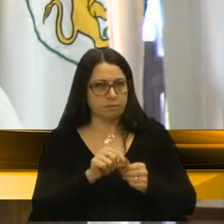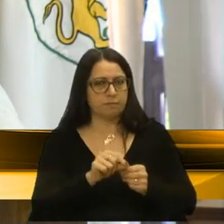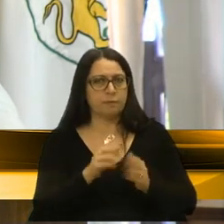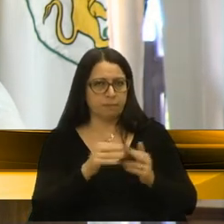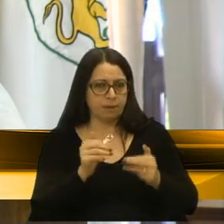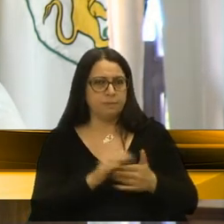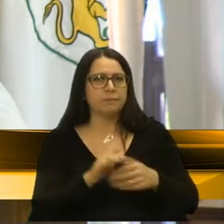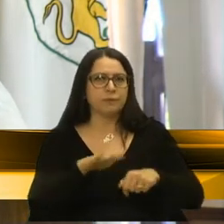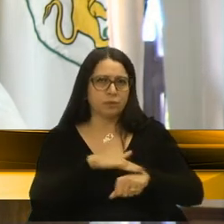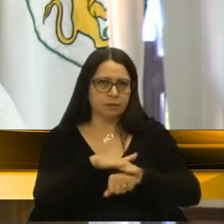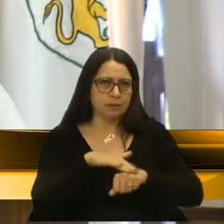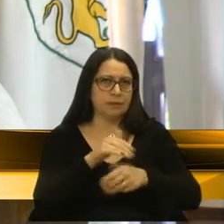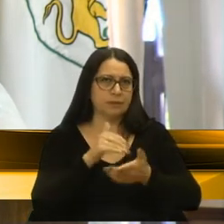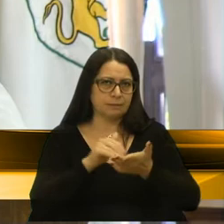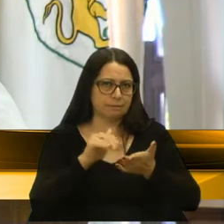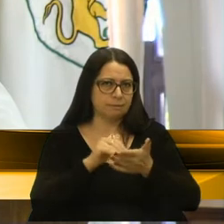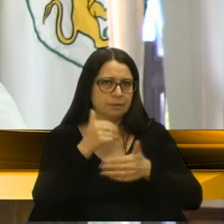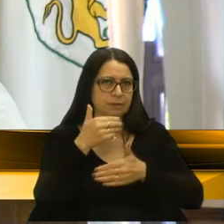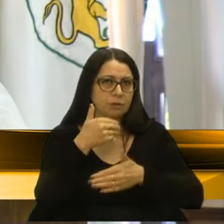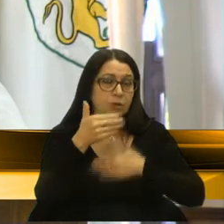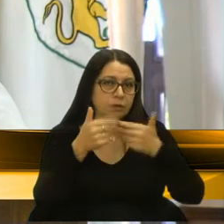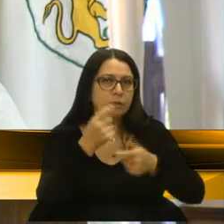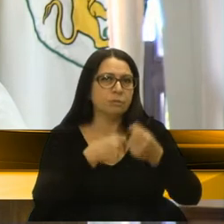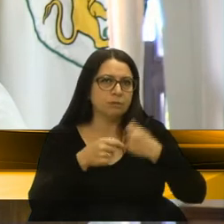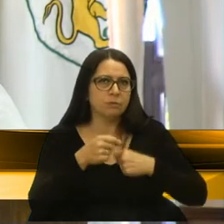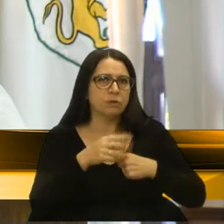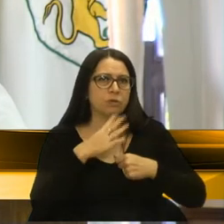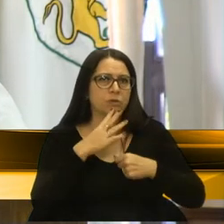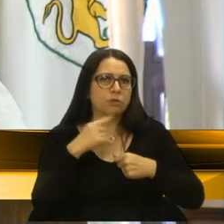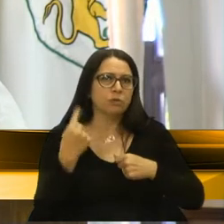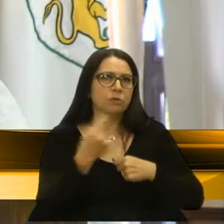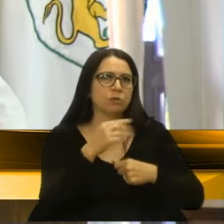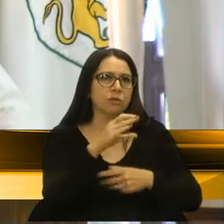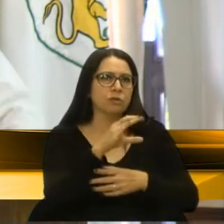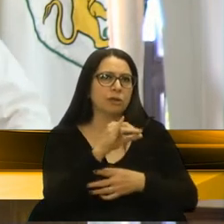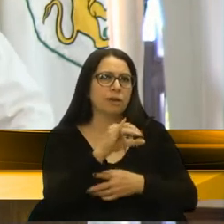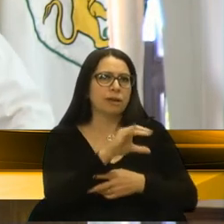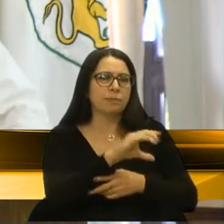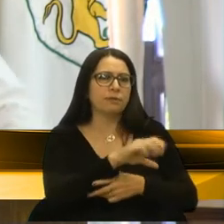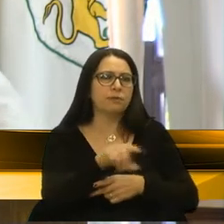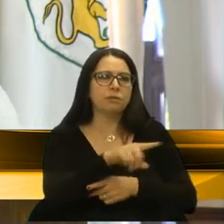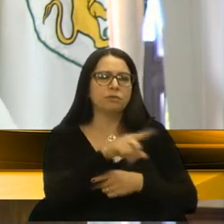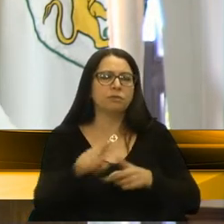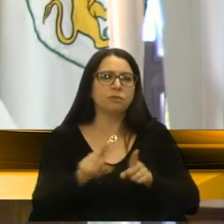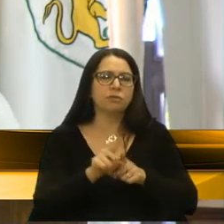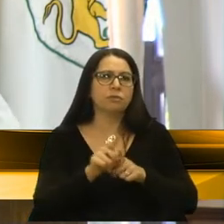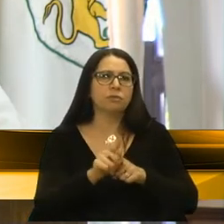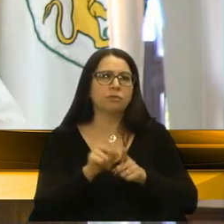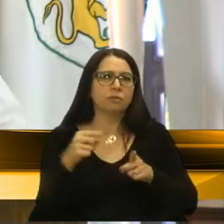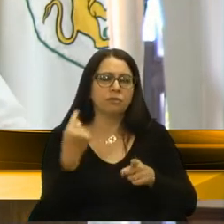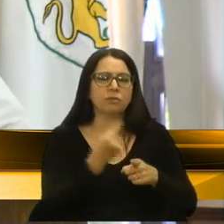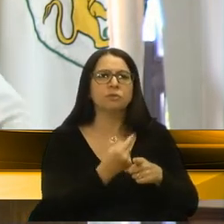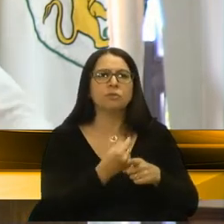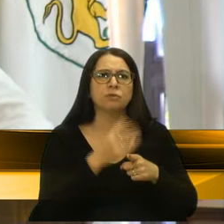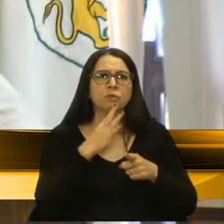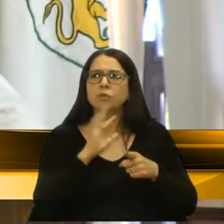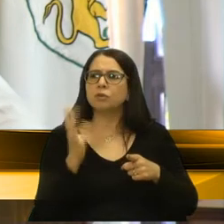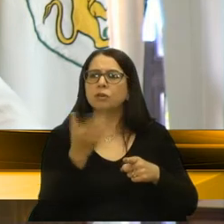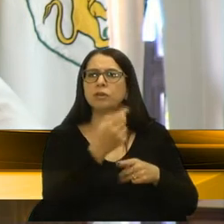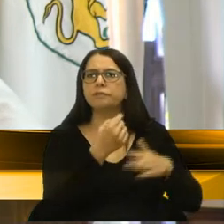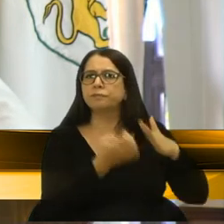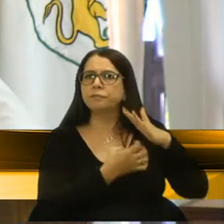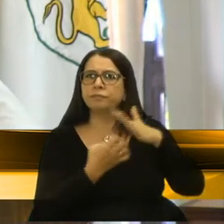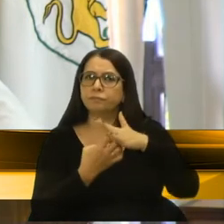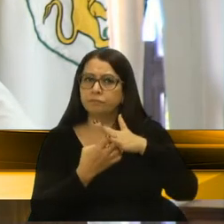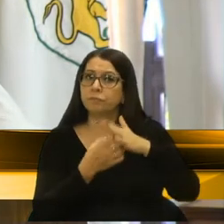Converse com o secretário de Desenvolvimento Econômico, ele que deve conhecer o pessoal da SIC, a SIC deve conhecer todas as empreiteiras aí